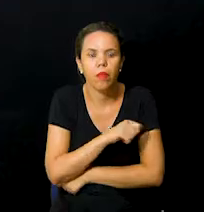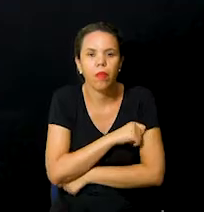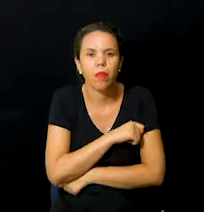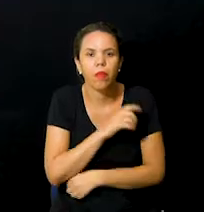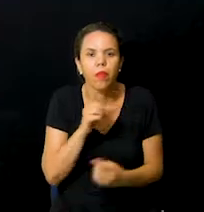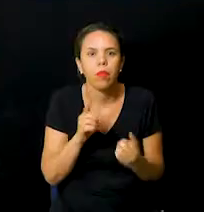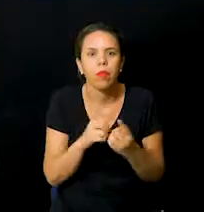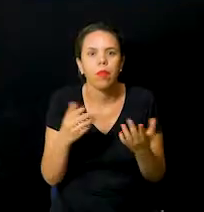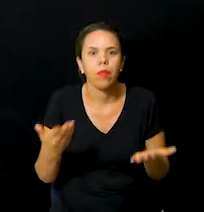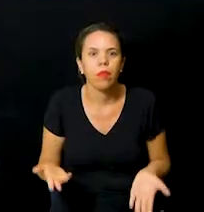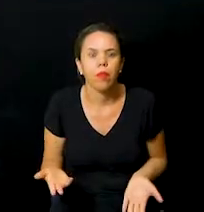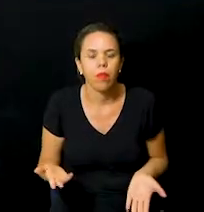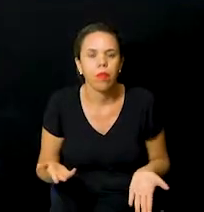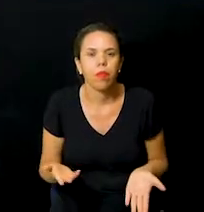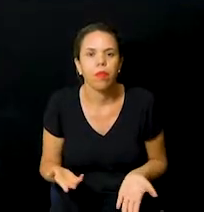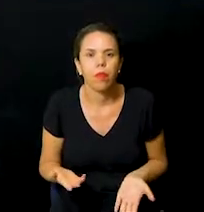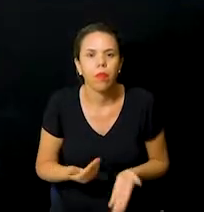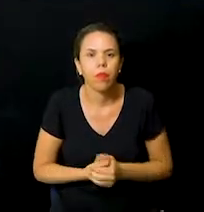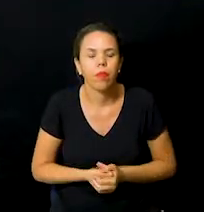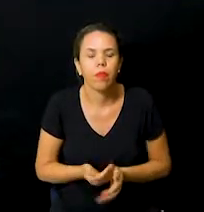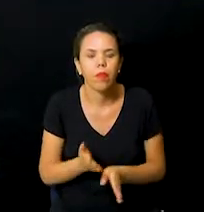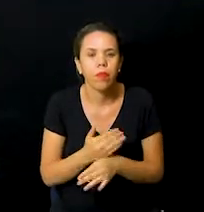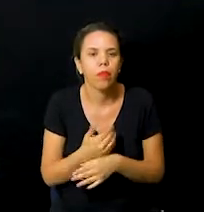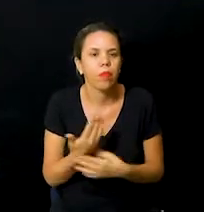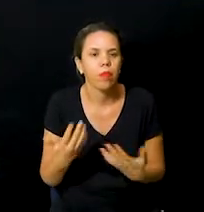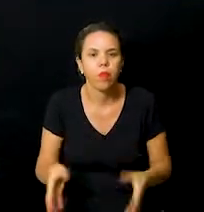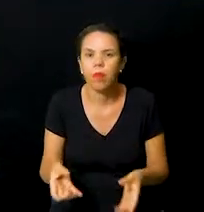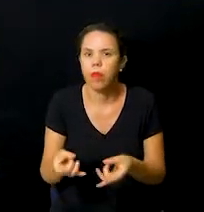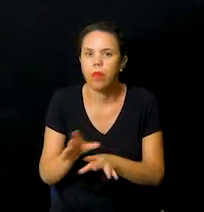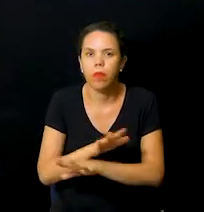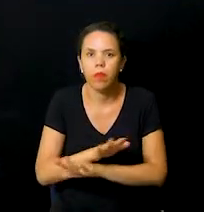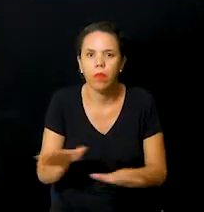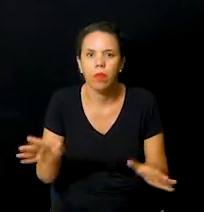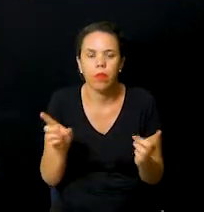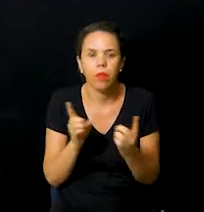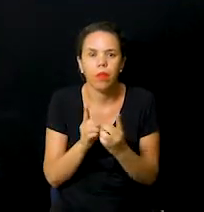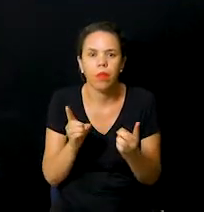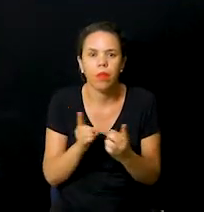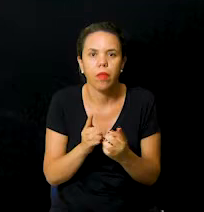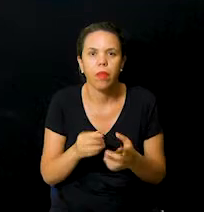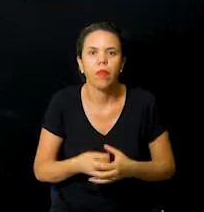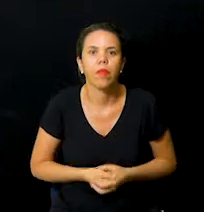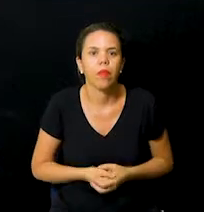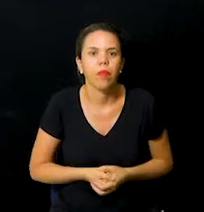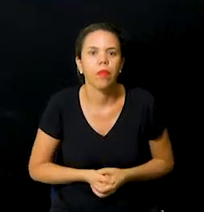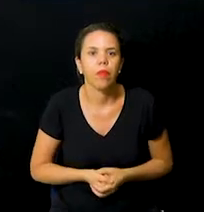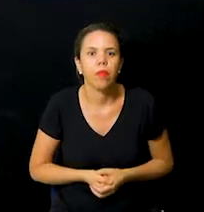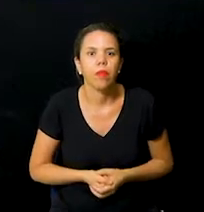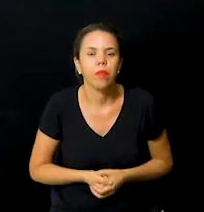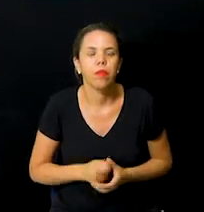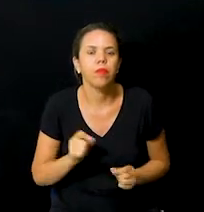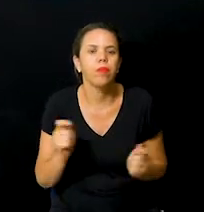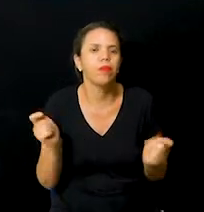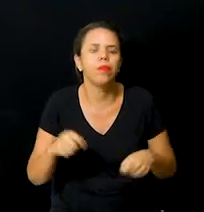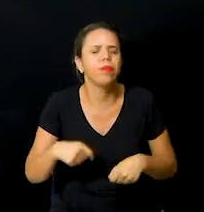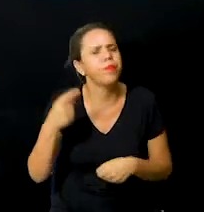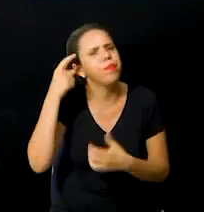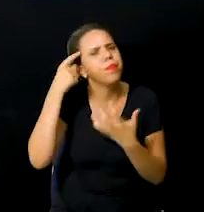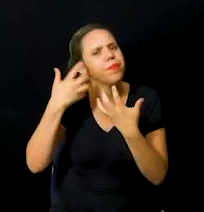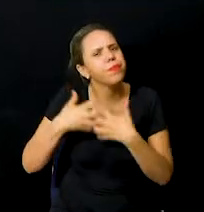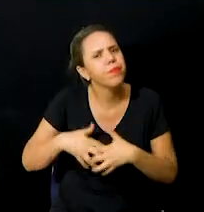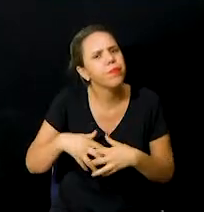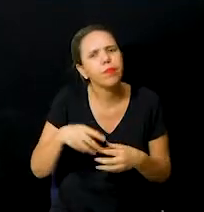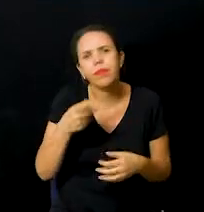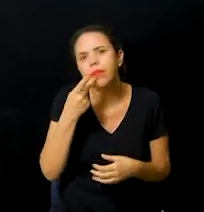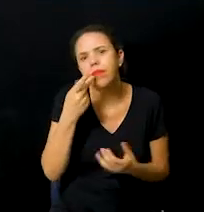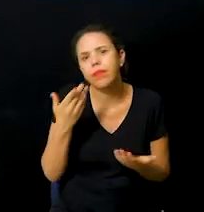do que atendimento, mas de forma nenhuma eu pretendo deixar o atendimento de lado. E o que dá para pensar ou